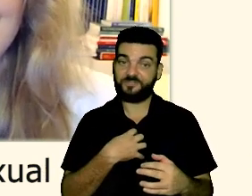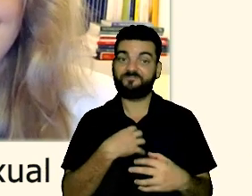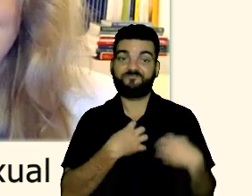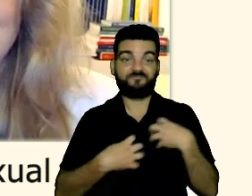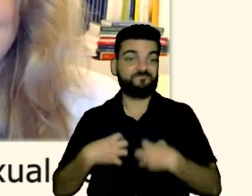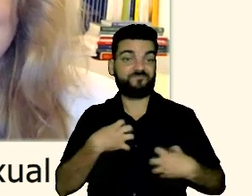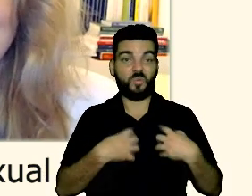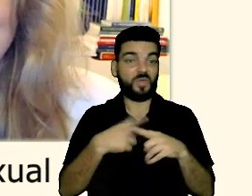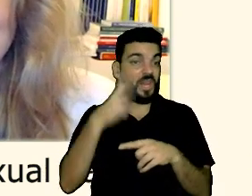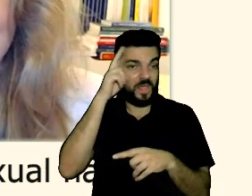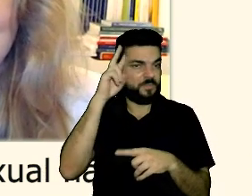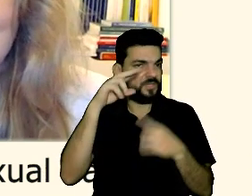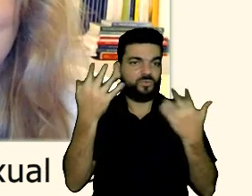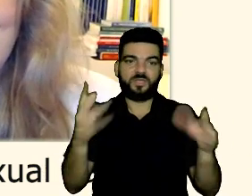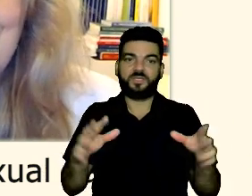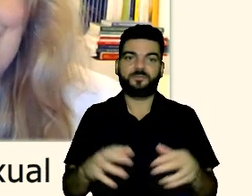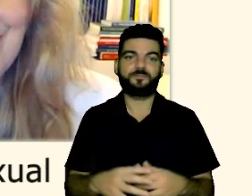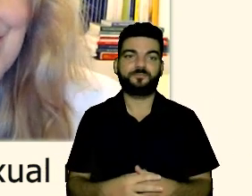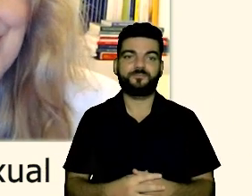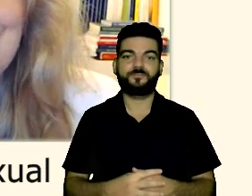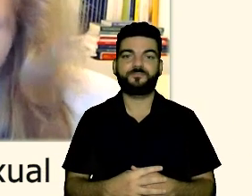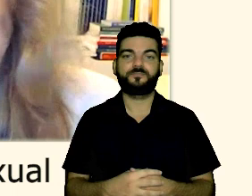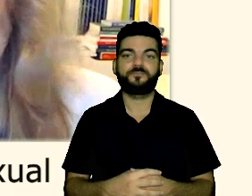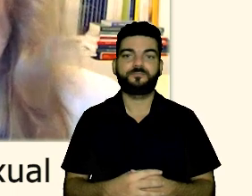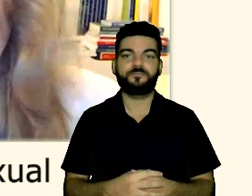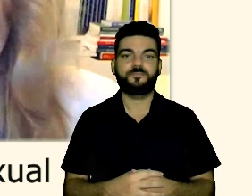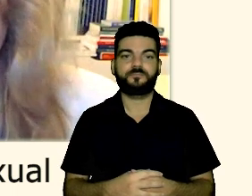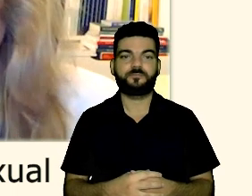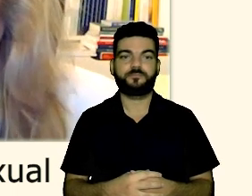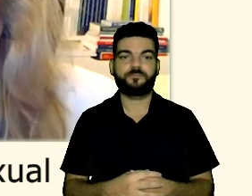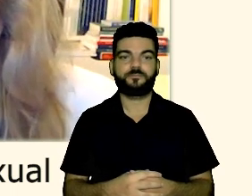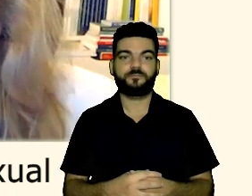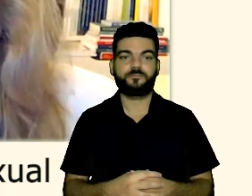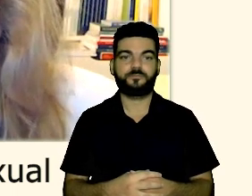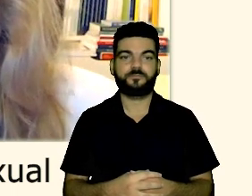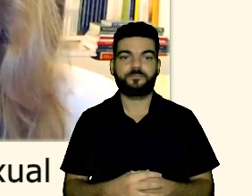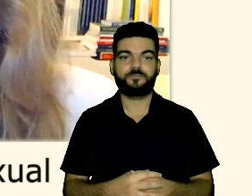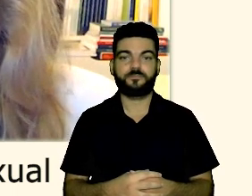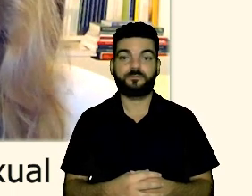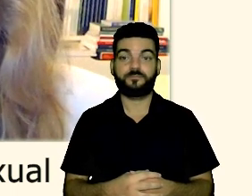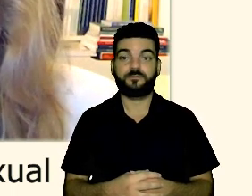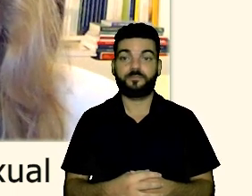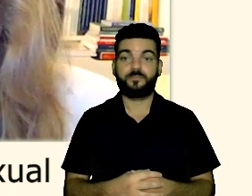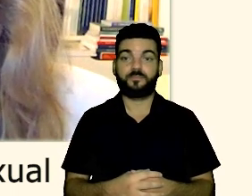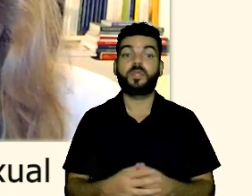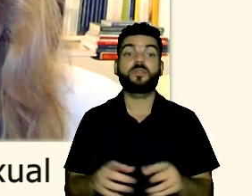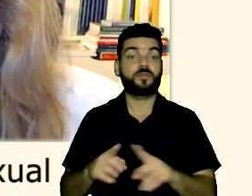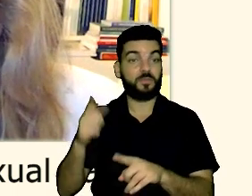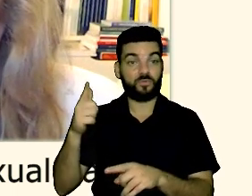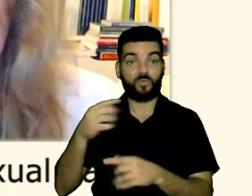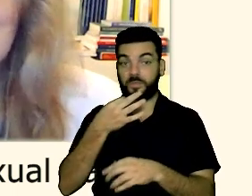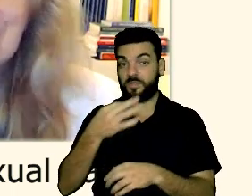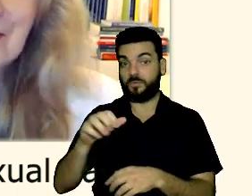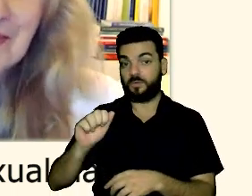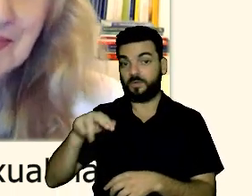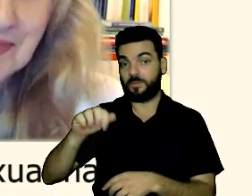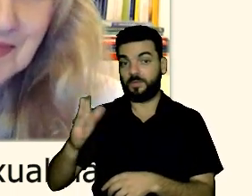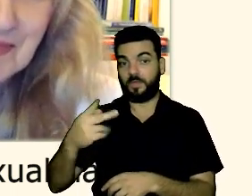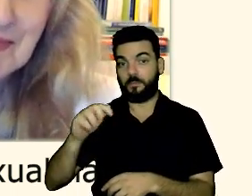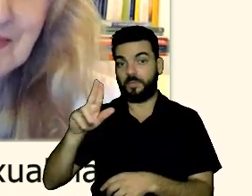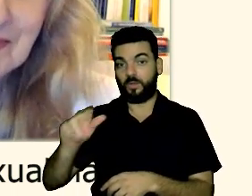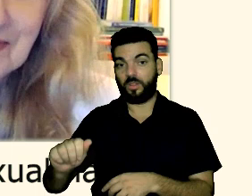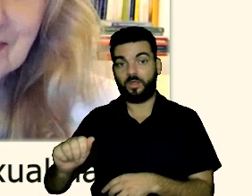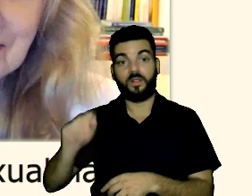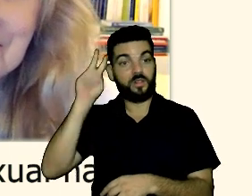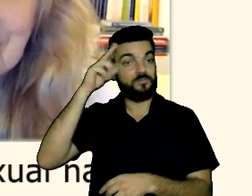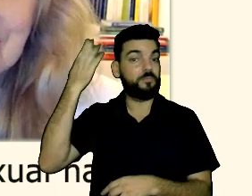seu, né? Então, e realmente é uma situação vexatória, por vezes você não quer nem lembrar que aquilo aconteceu, não quero voltar a